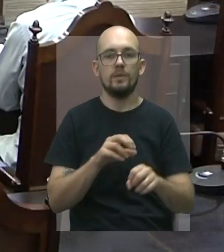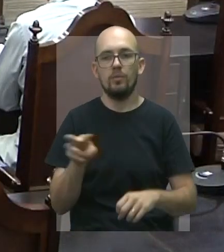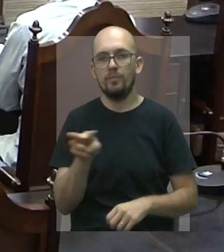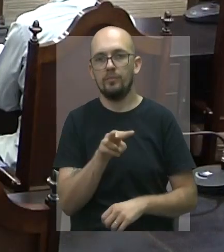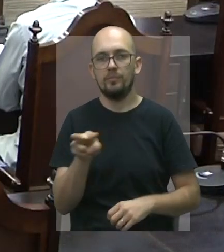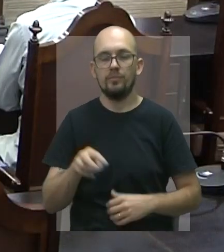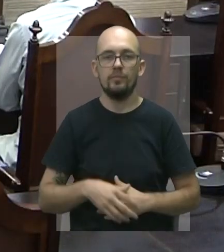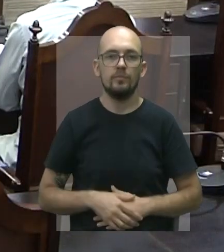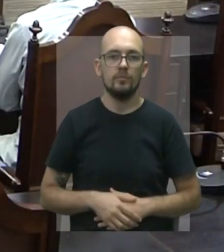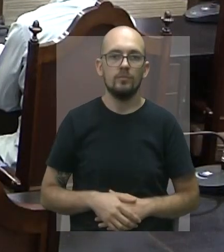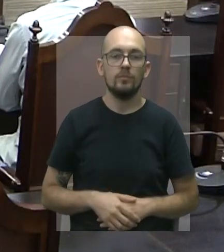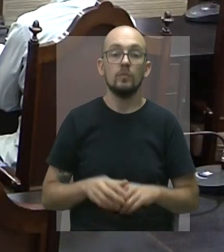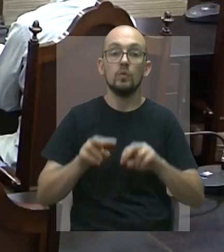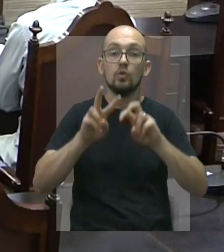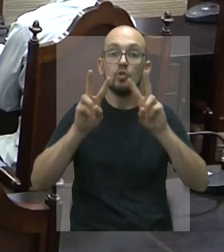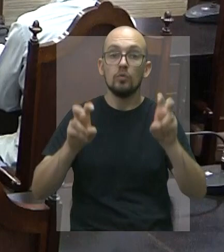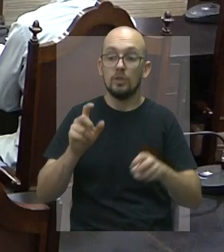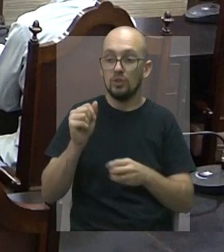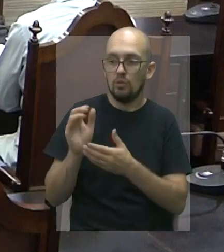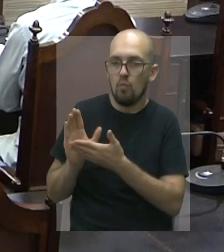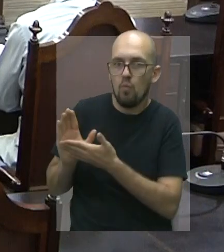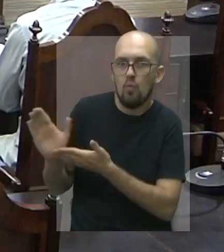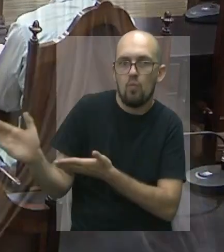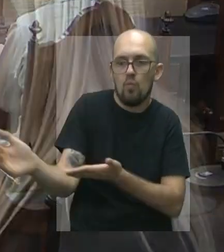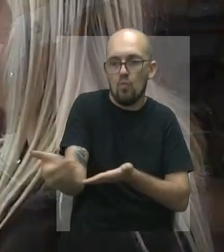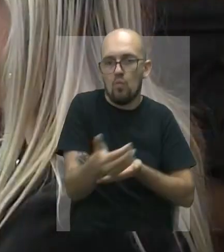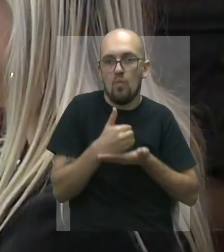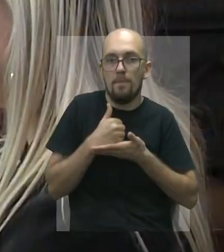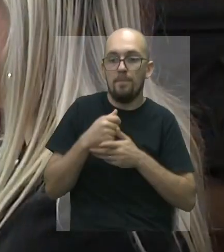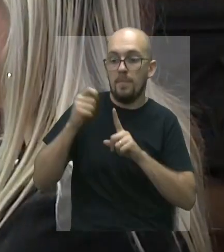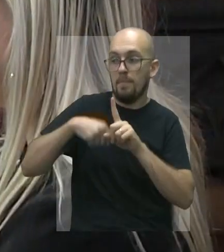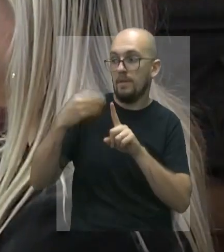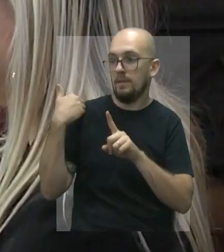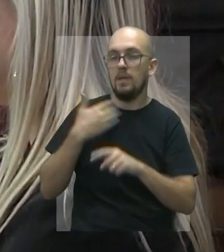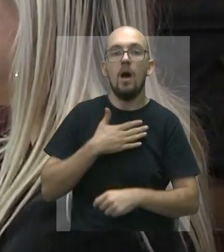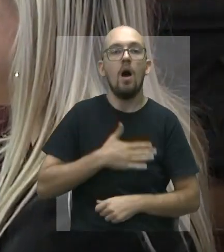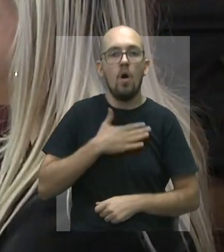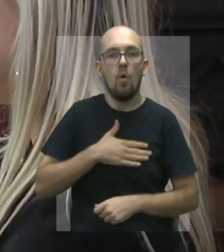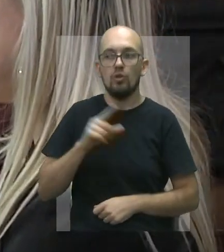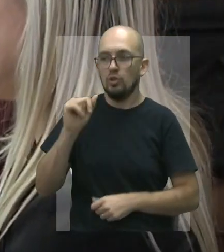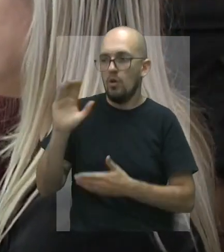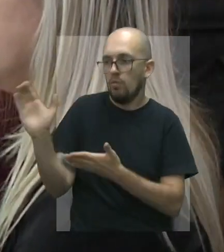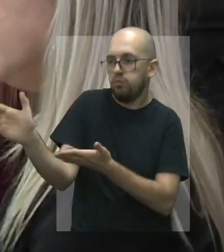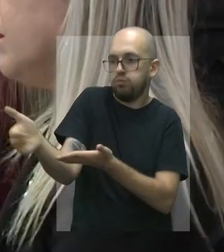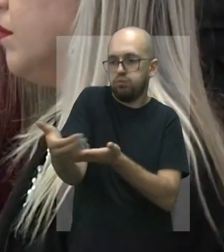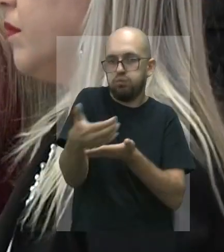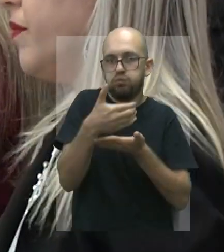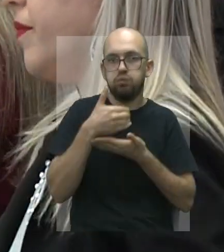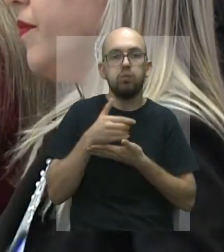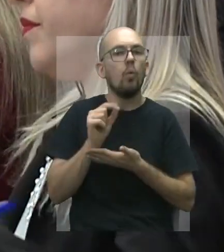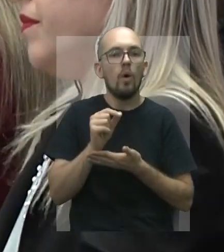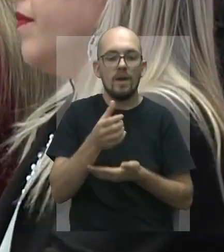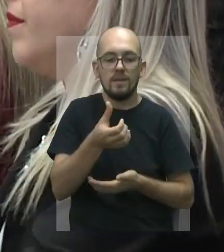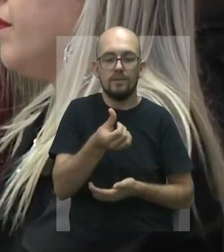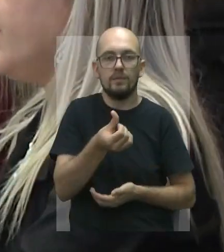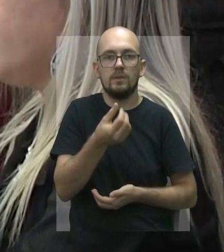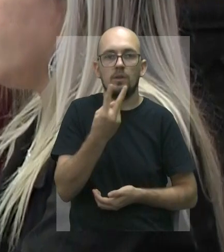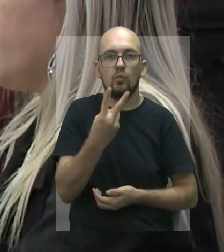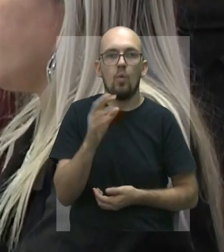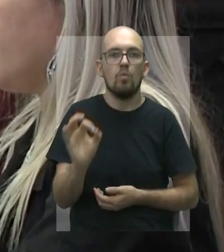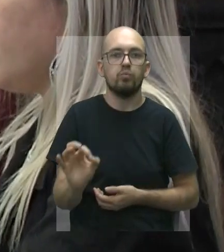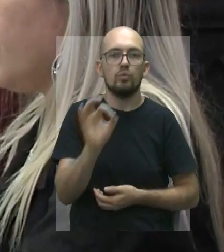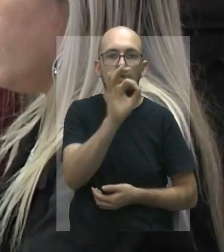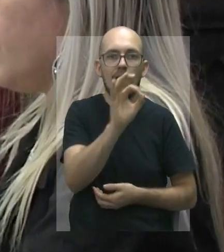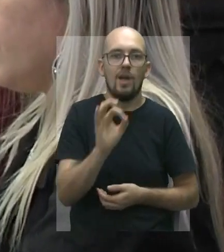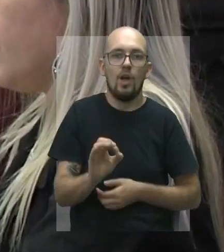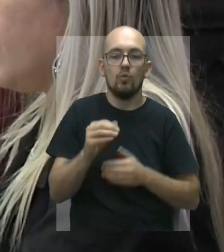receita arrecadada, até o mês de agosto, entraram nos cofres da Prefeitura 62% do